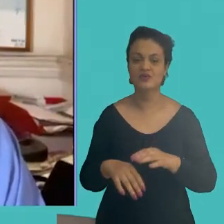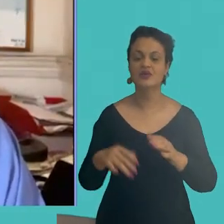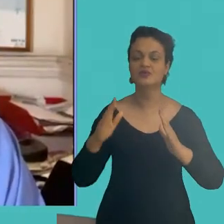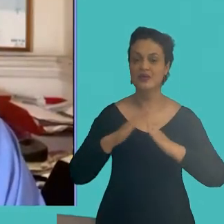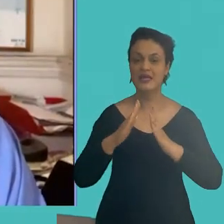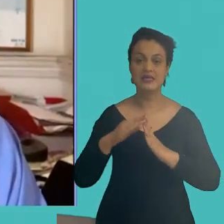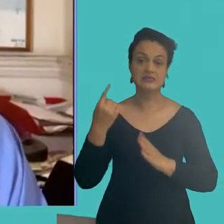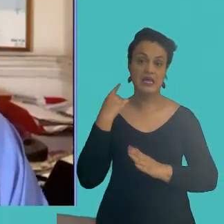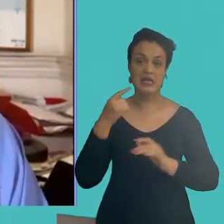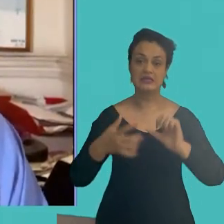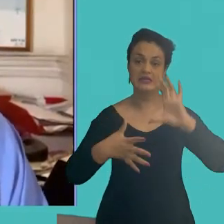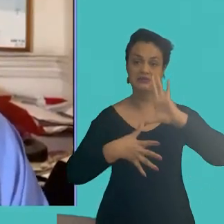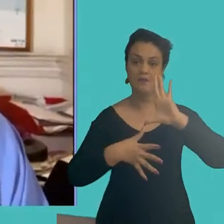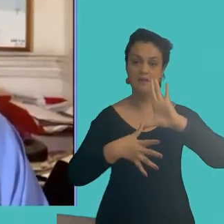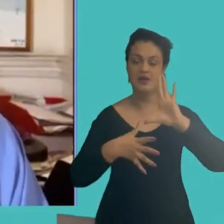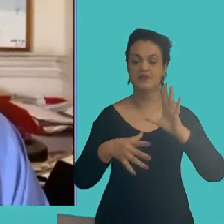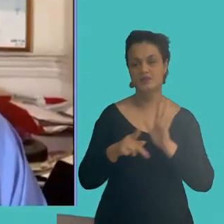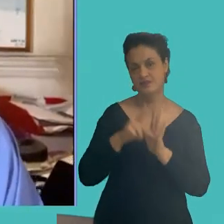do Brasil.